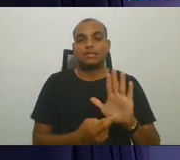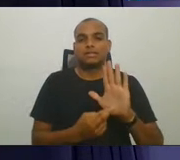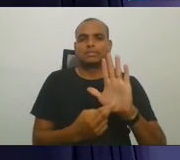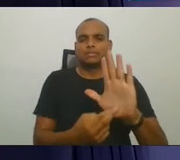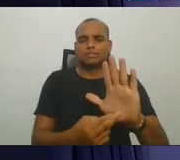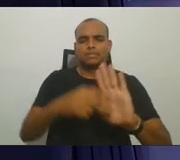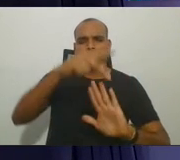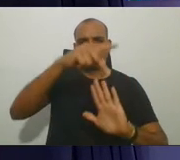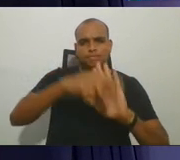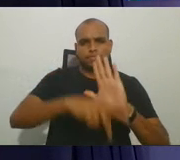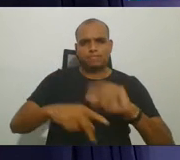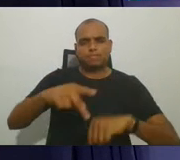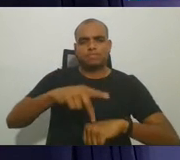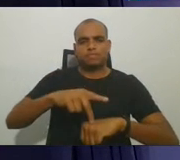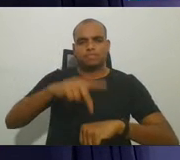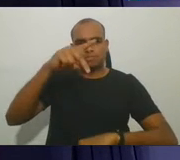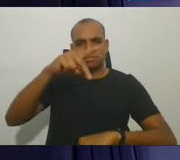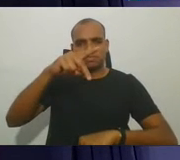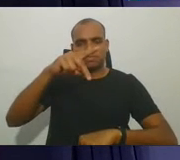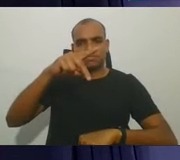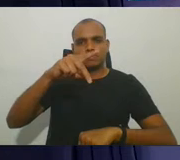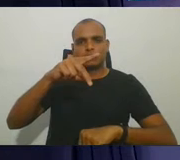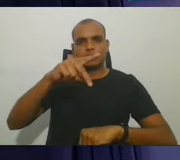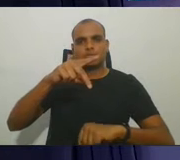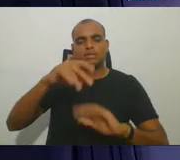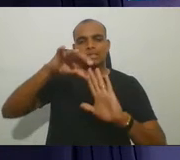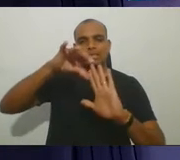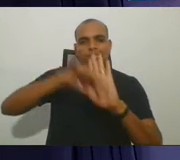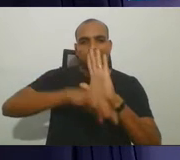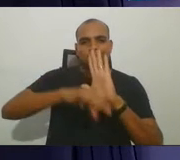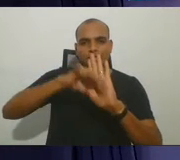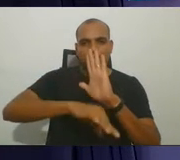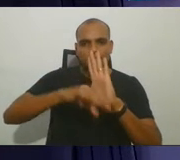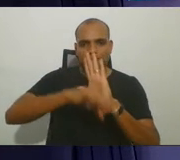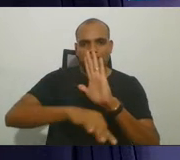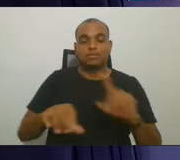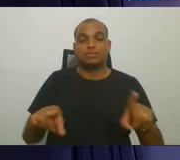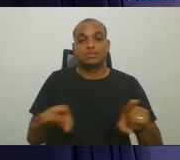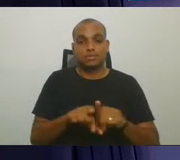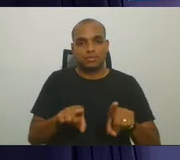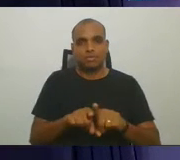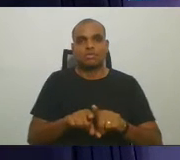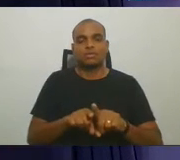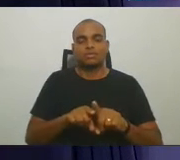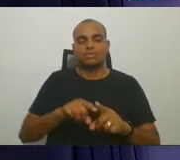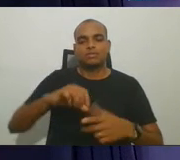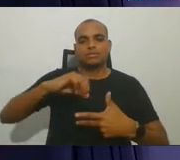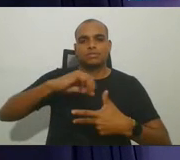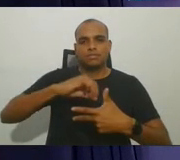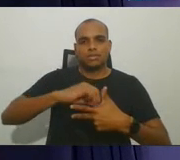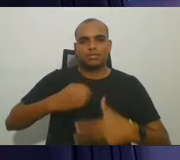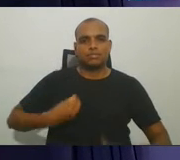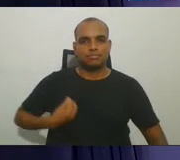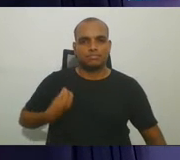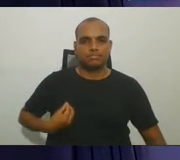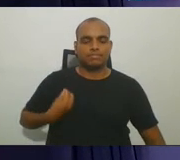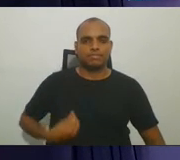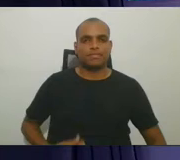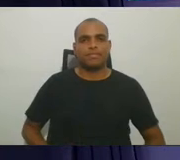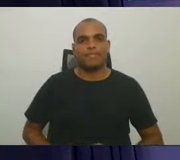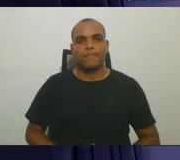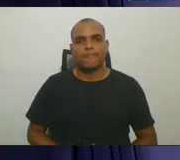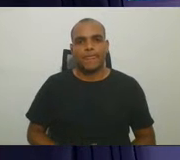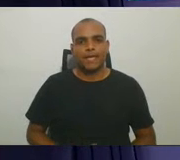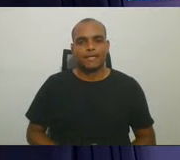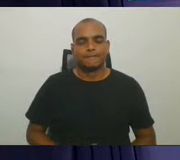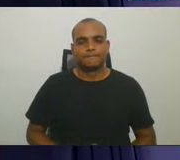de pós-graduação Lato e Stricto Sensu, também da Unesc, aqui presentes. Senhoras